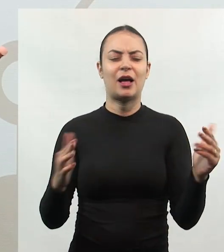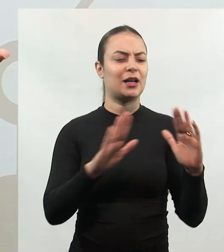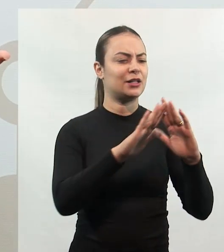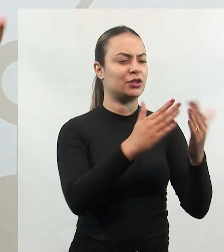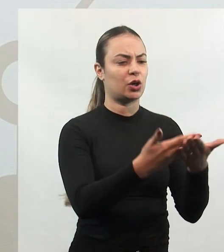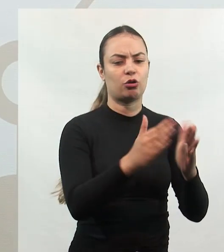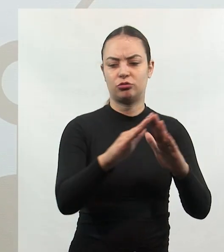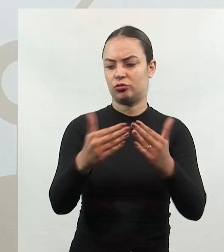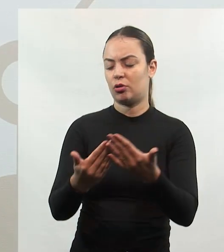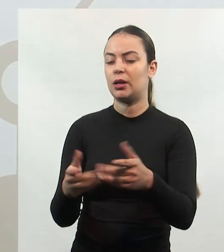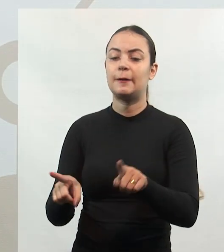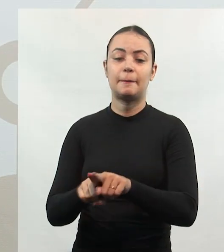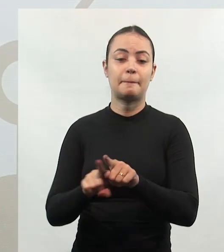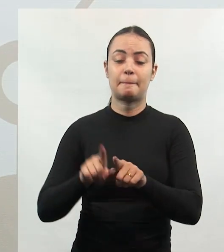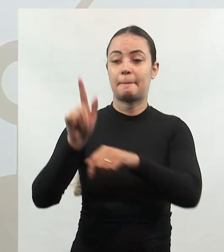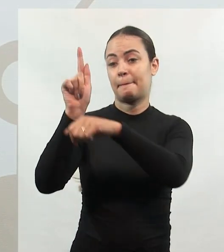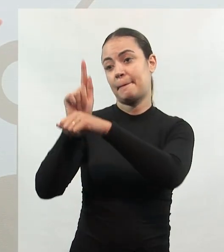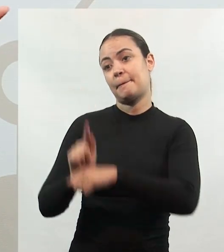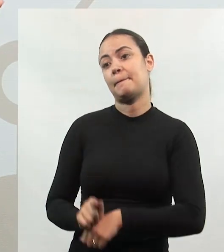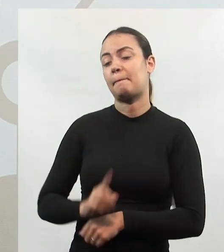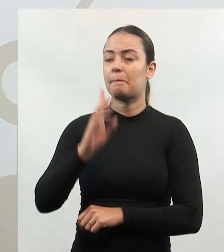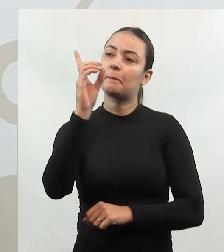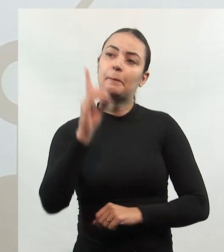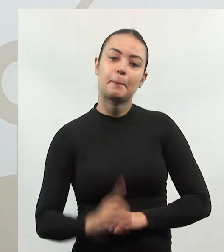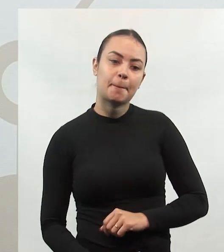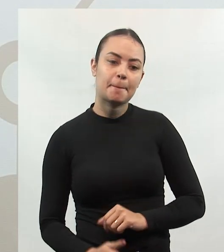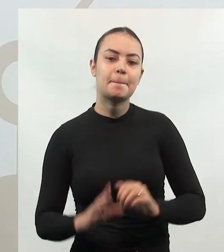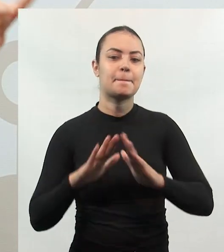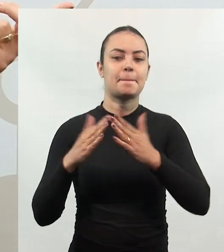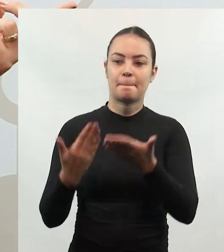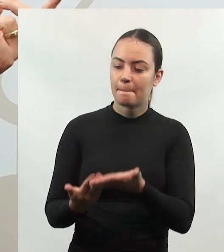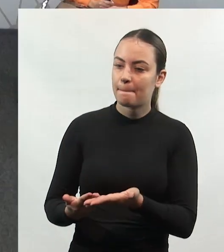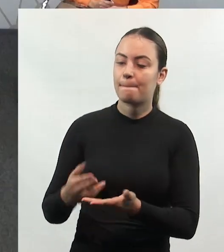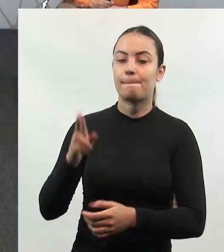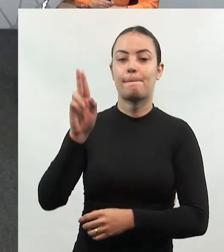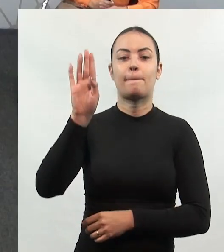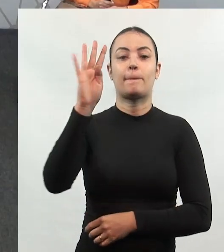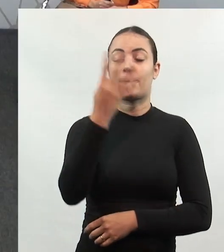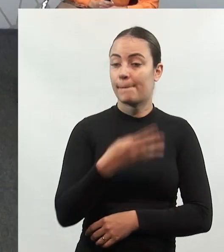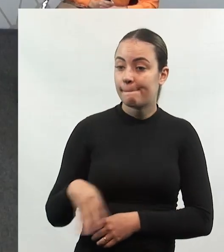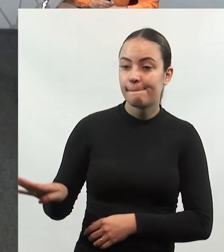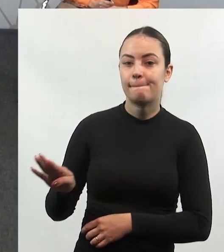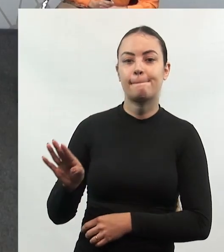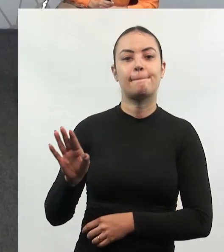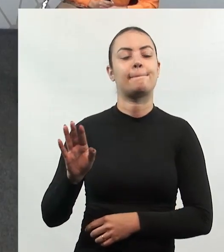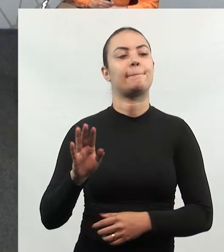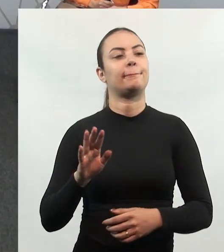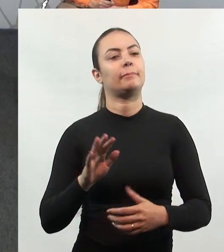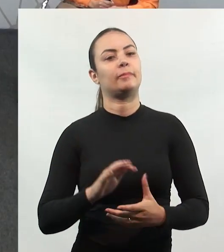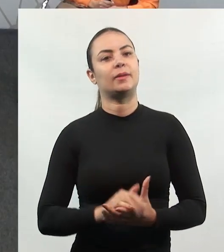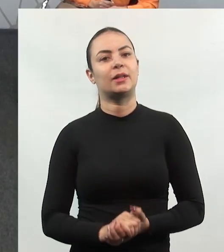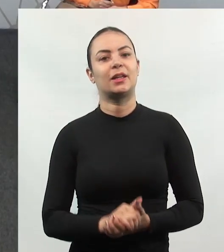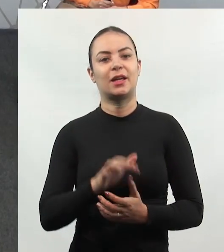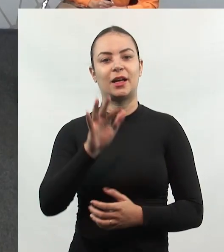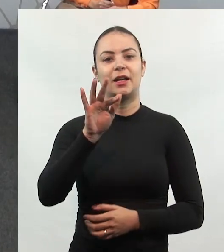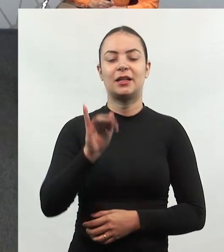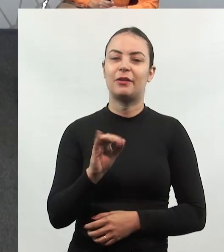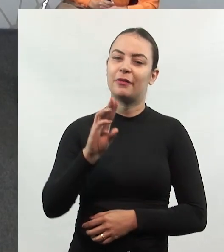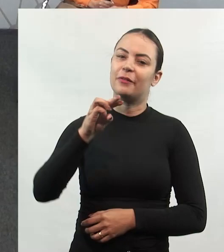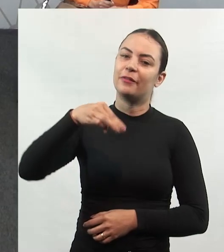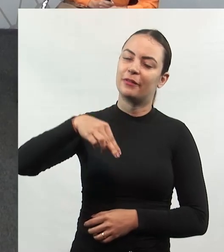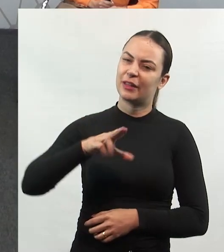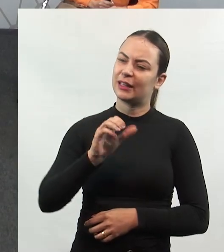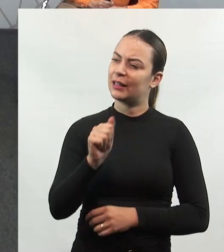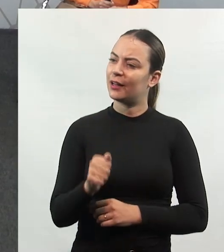educação escolar. E eu comecei a dar aula na rede privada, na prefeitura, fui professora emergencial, dei aula no Antônio